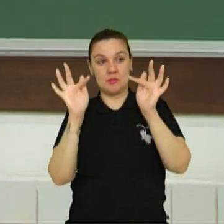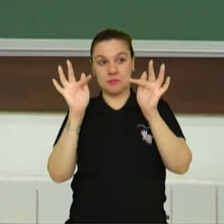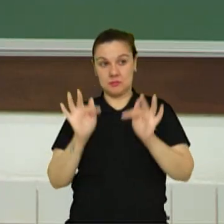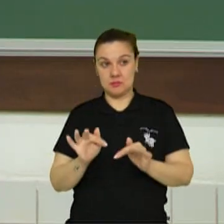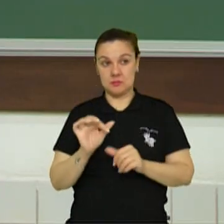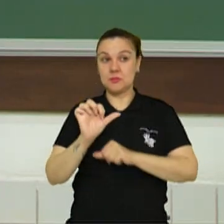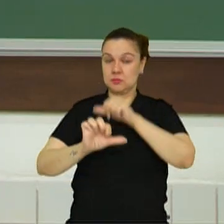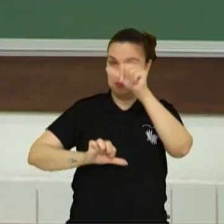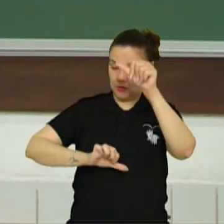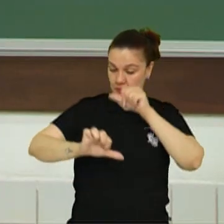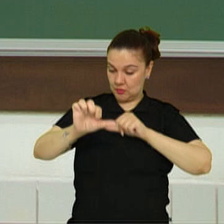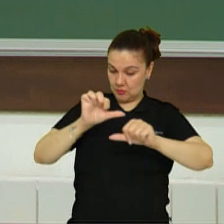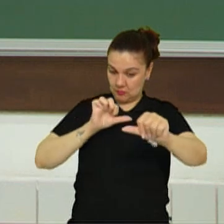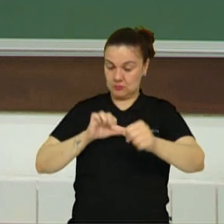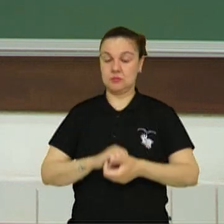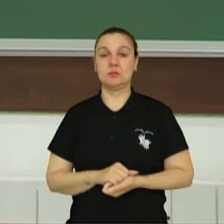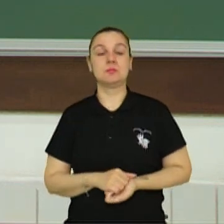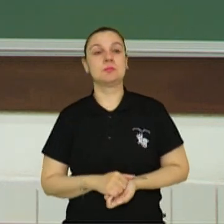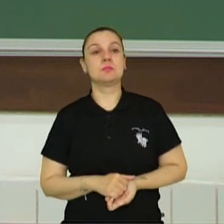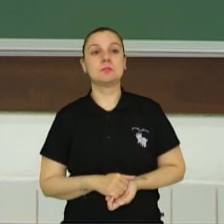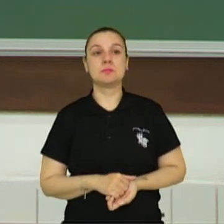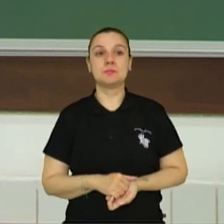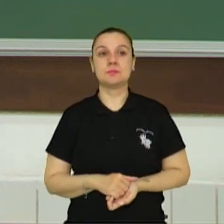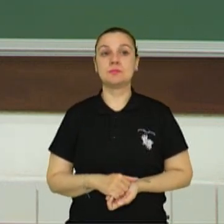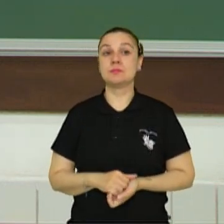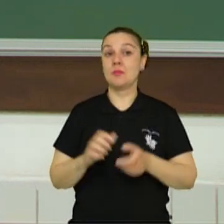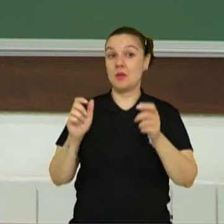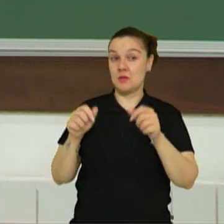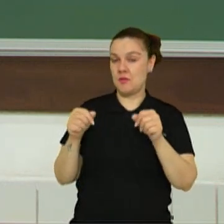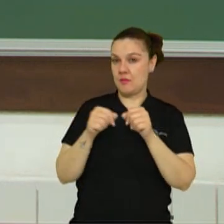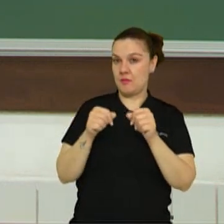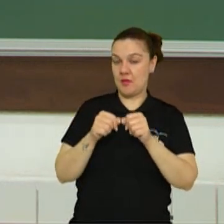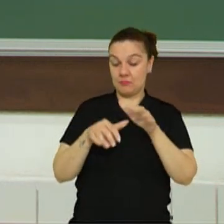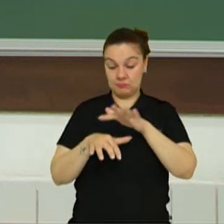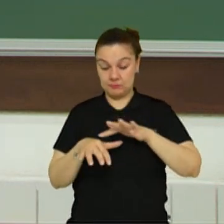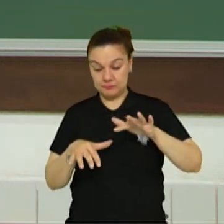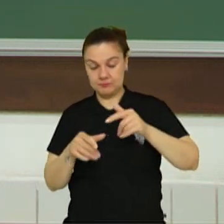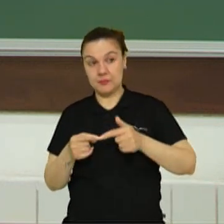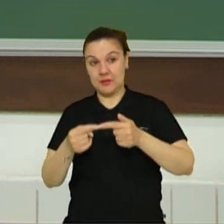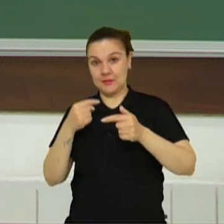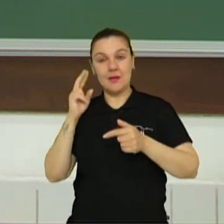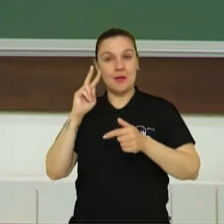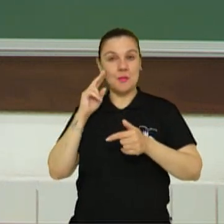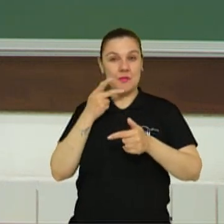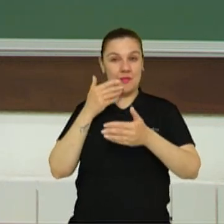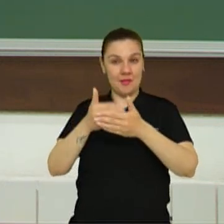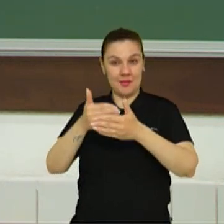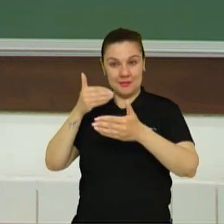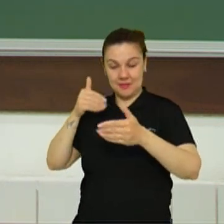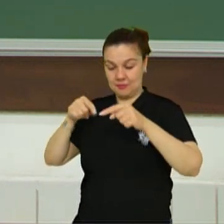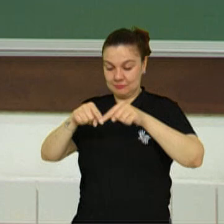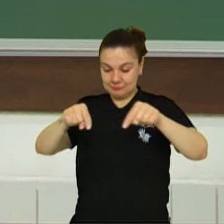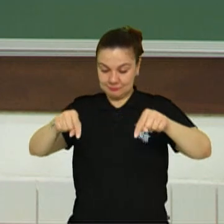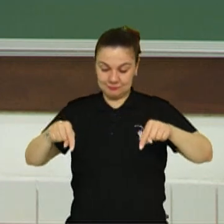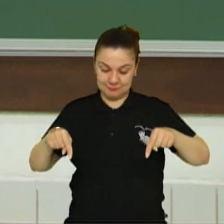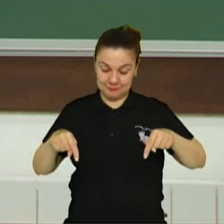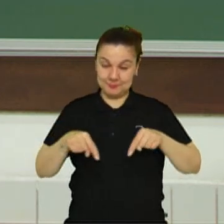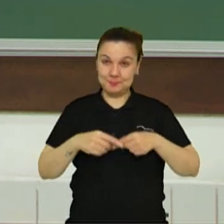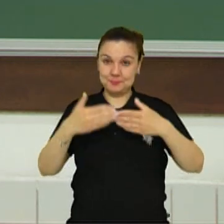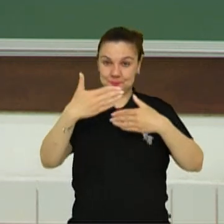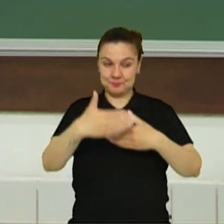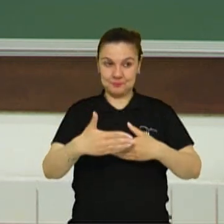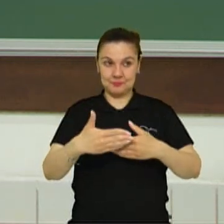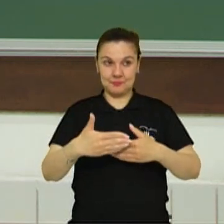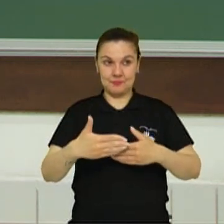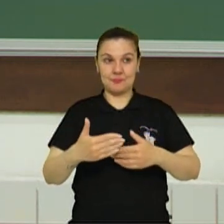game. Acabou o game, é o próximo que vai sacar. Ele deve ser realizado na área de serviço. Lembra que eu falei para vocês a área de serviço? Então eu tenho